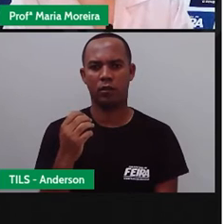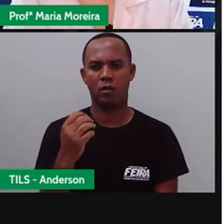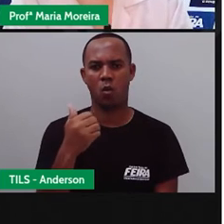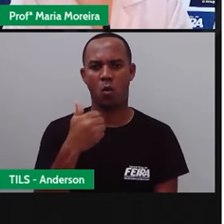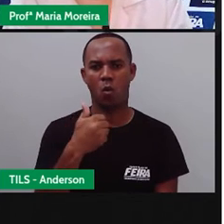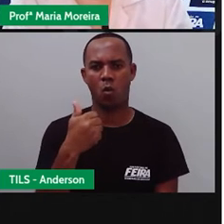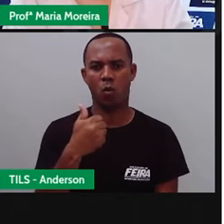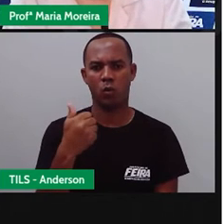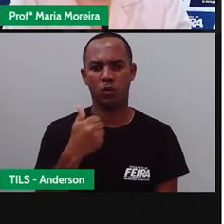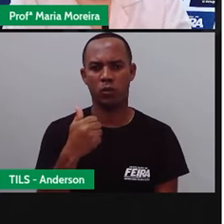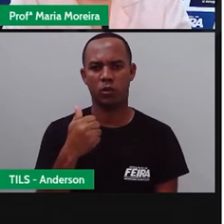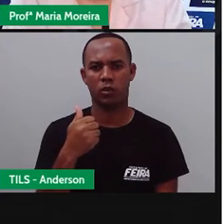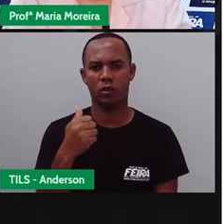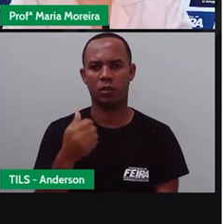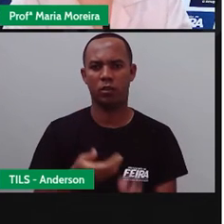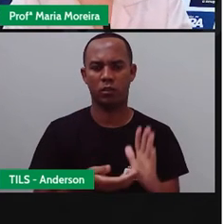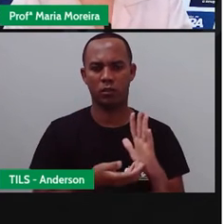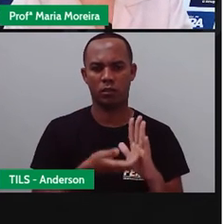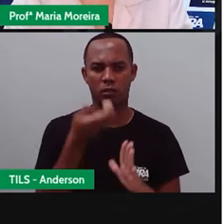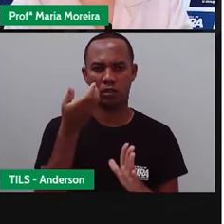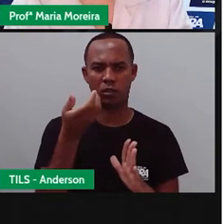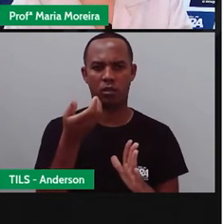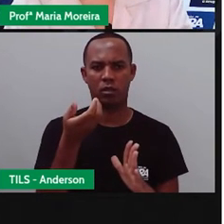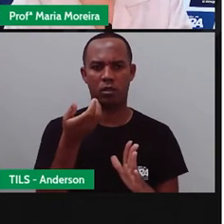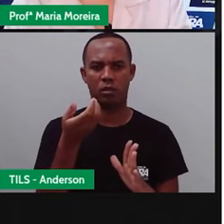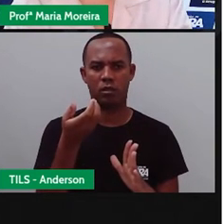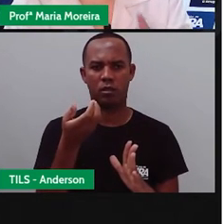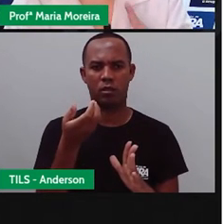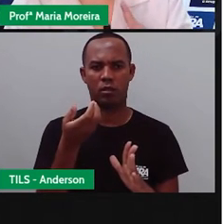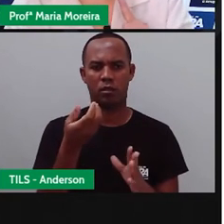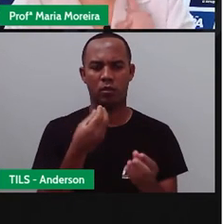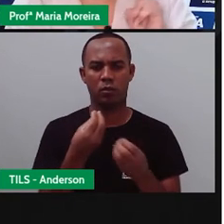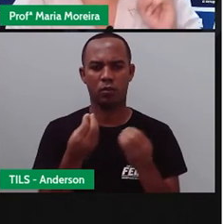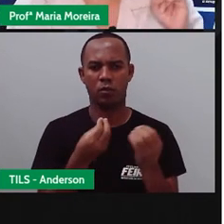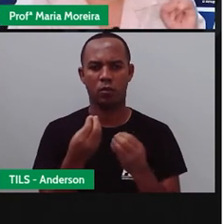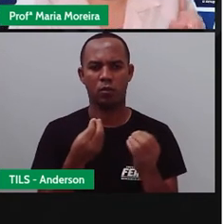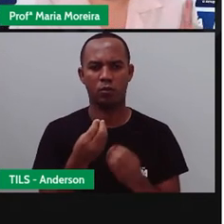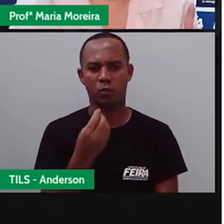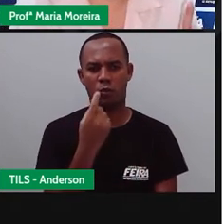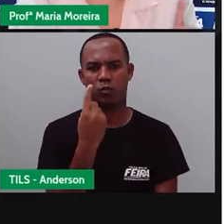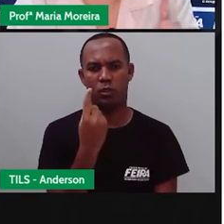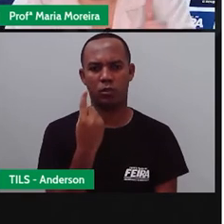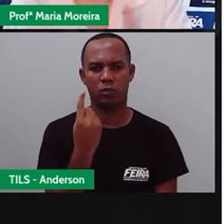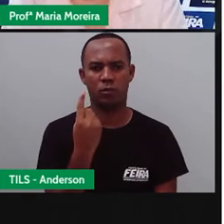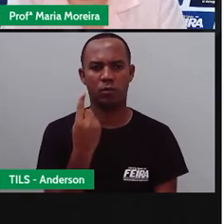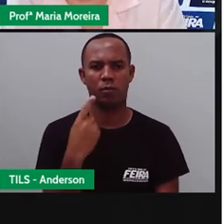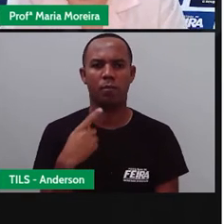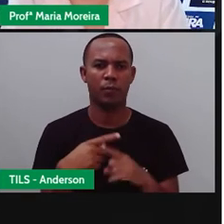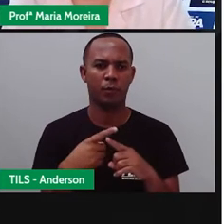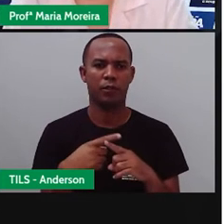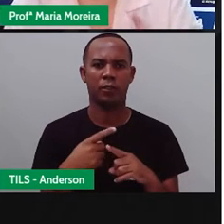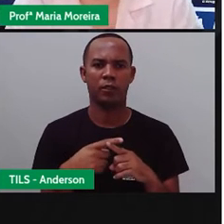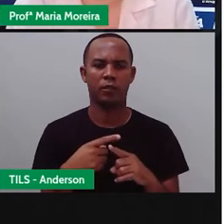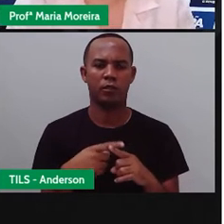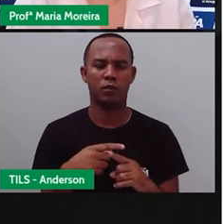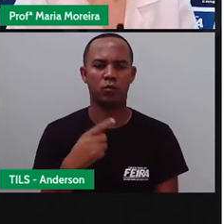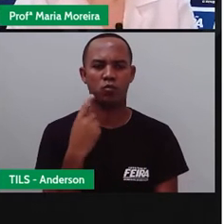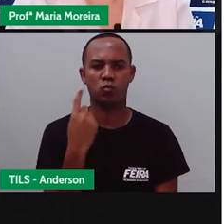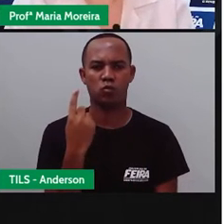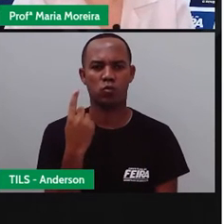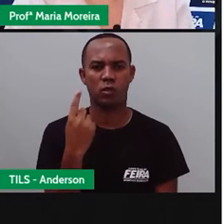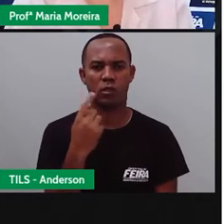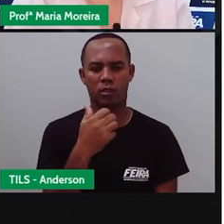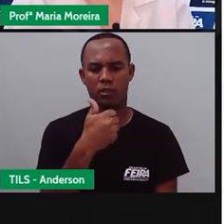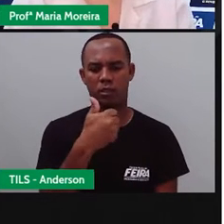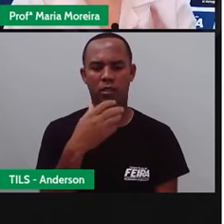11 unidades eu irei tirar 10 eu ia trazer para cá não eu iria trazer uma só que 10 unidades é um O que